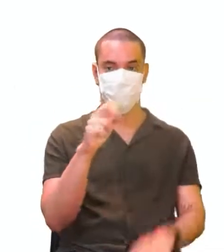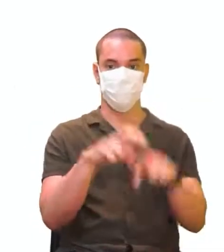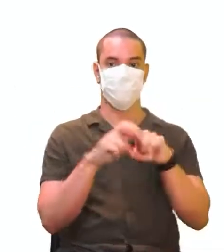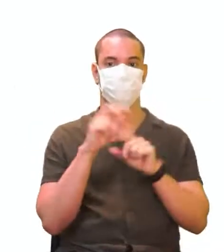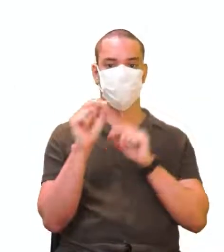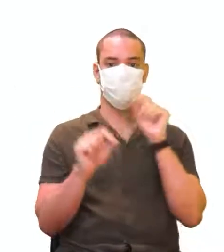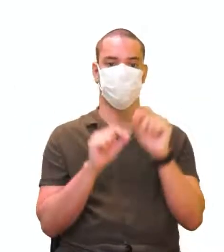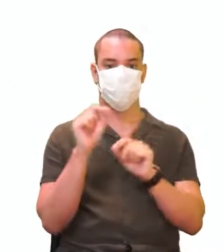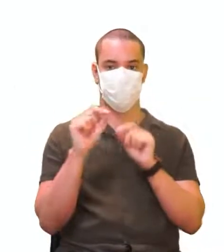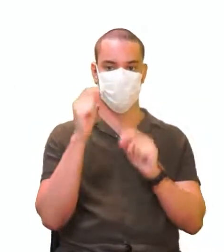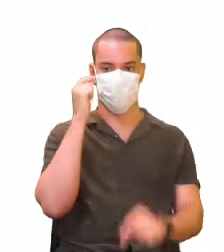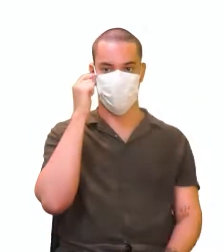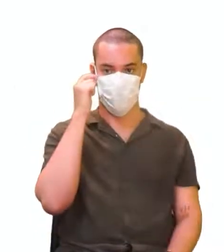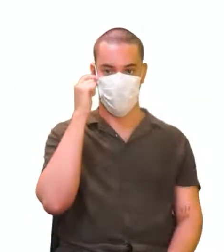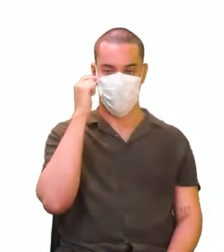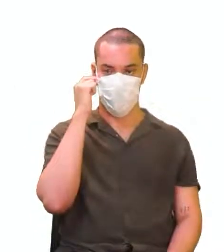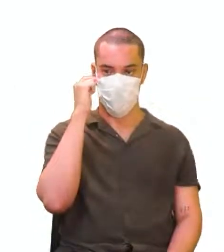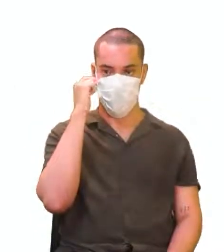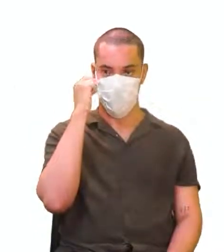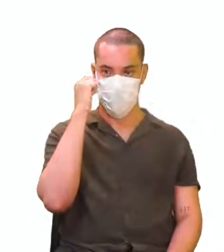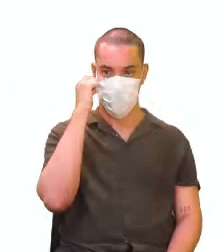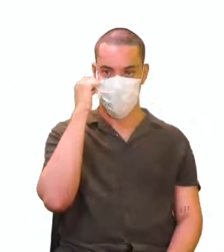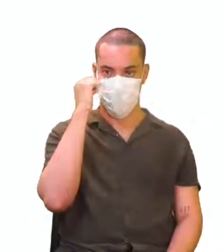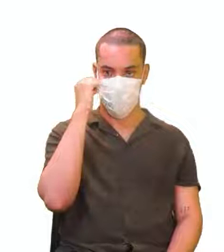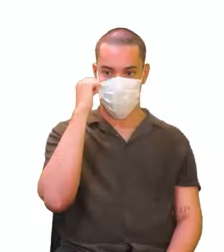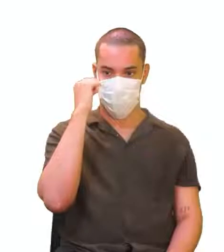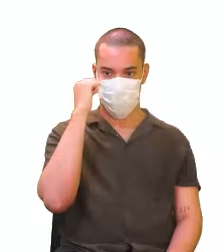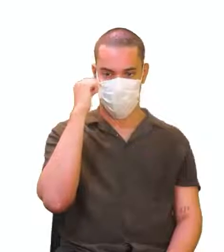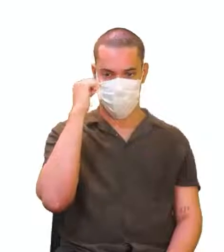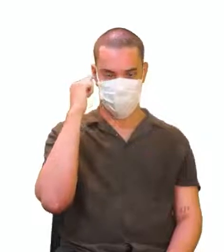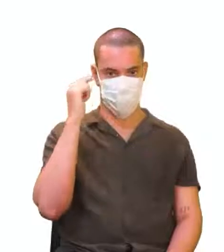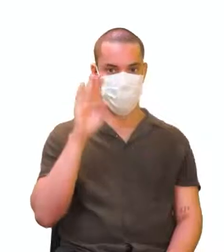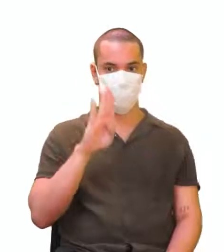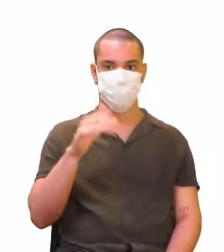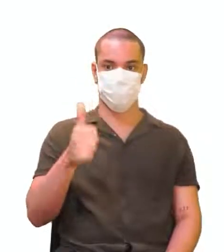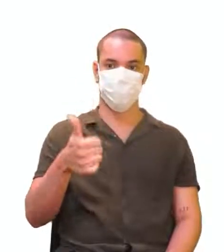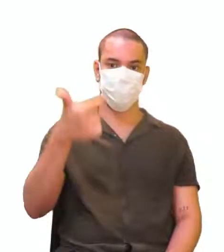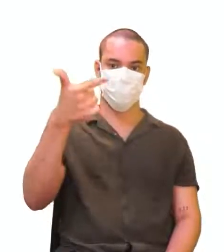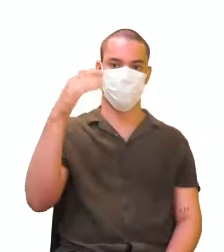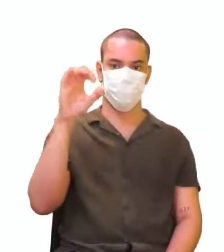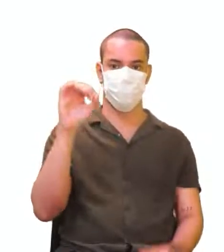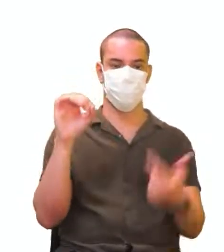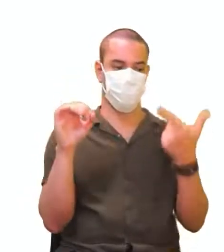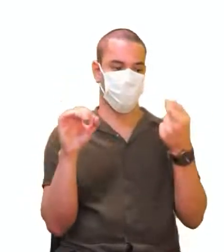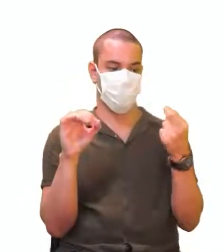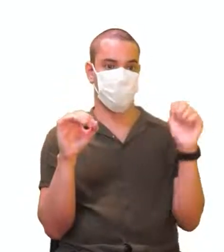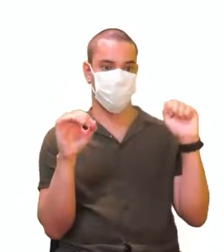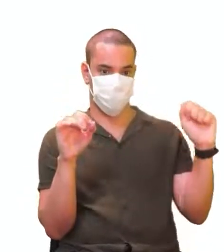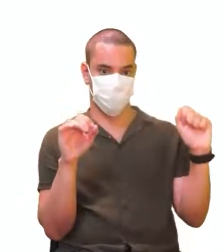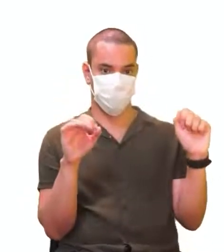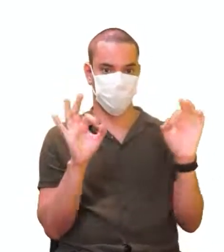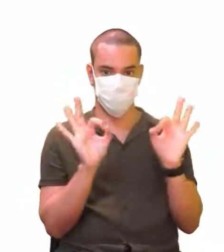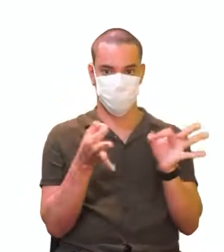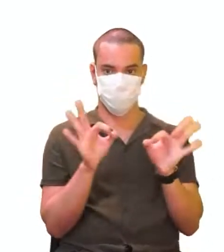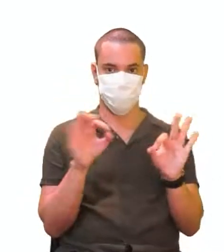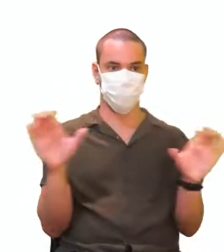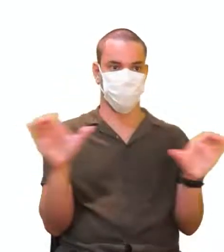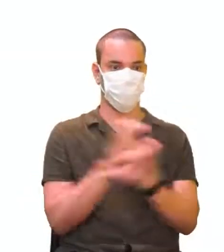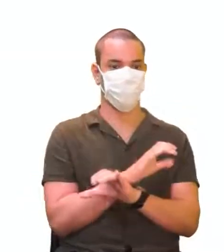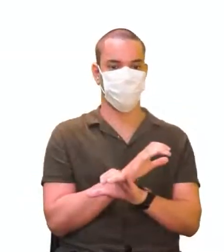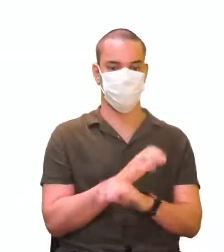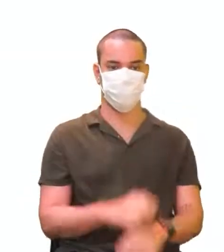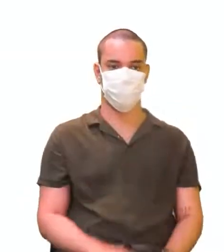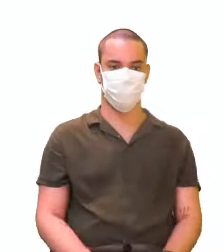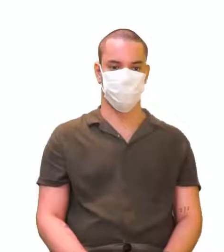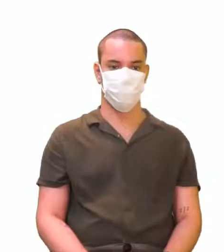aí a gente vai ter esse resultado, letra B, 12 para o O e 20 para o indivíduo A, paciente A, que era o